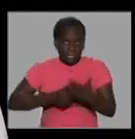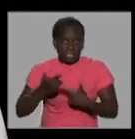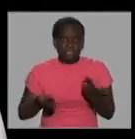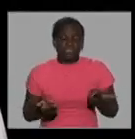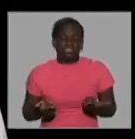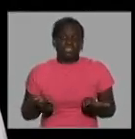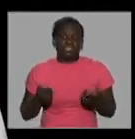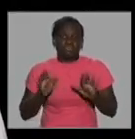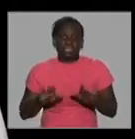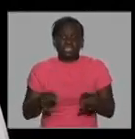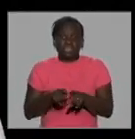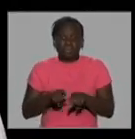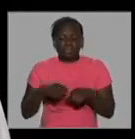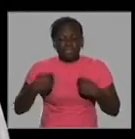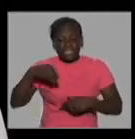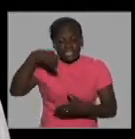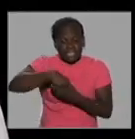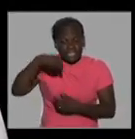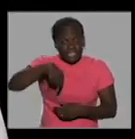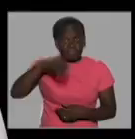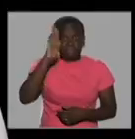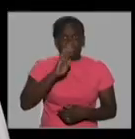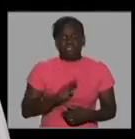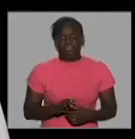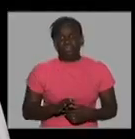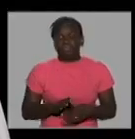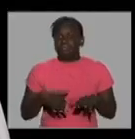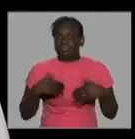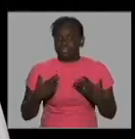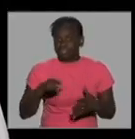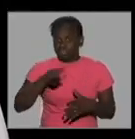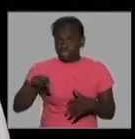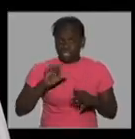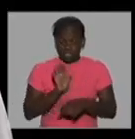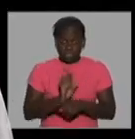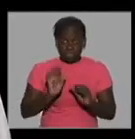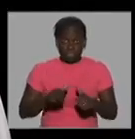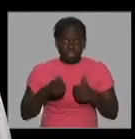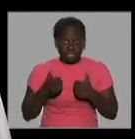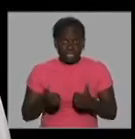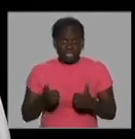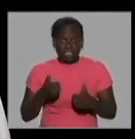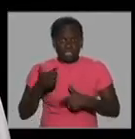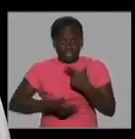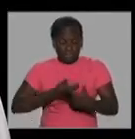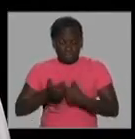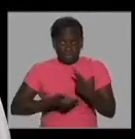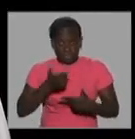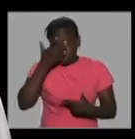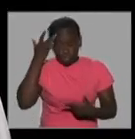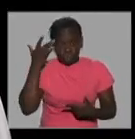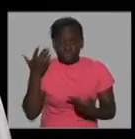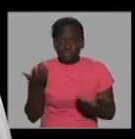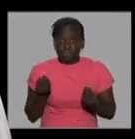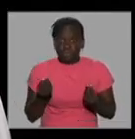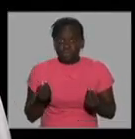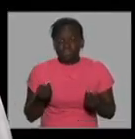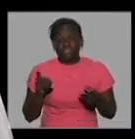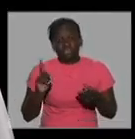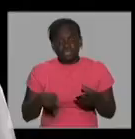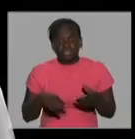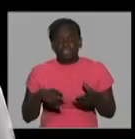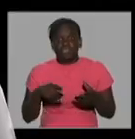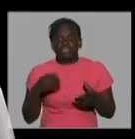também, mas acho que a discussão também tem que ser travada aqui dentro, né? Então, como a gente melhora as condições de trabalho desse animador, acho que essa